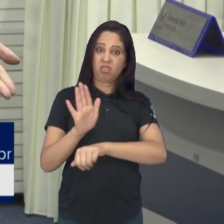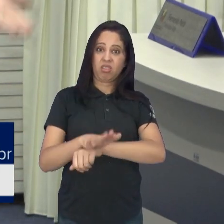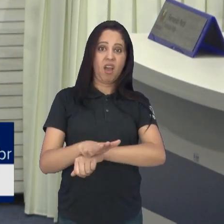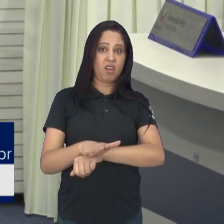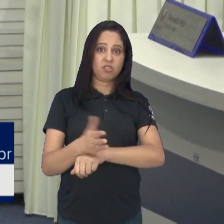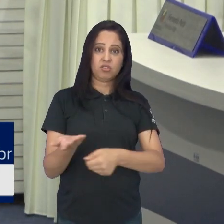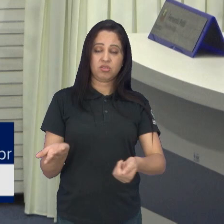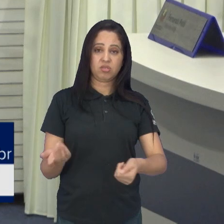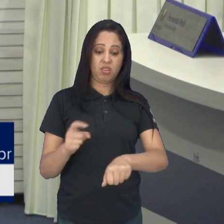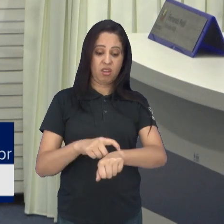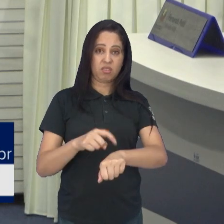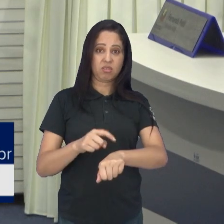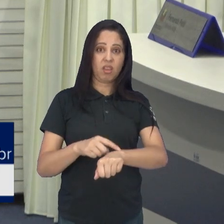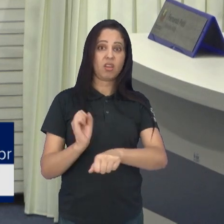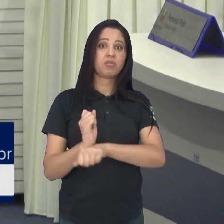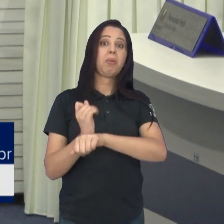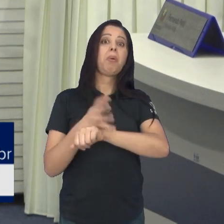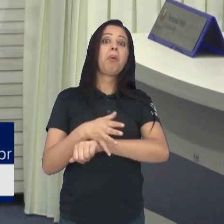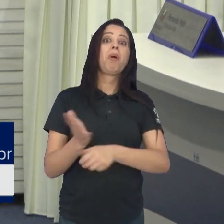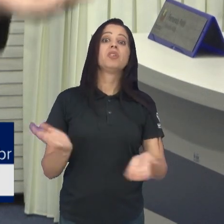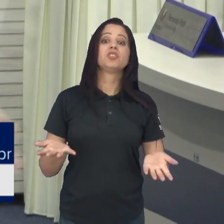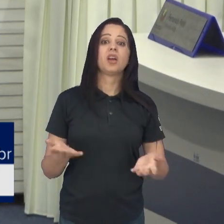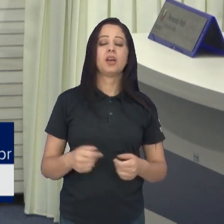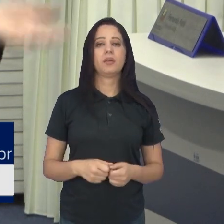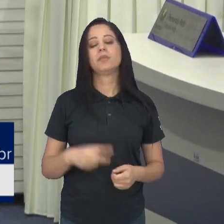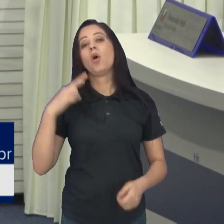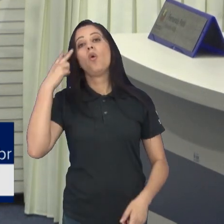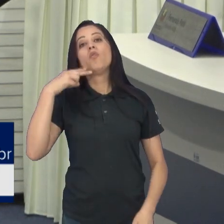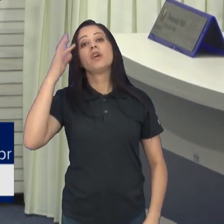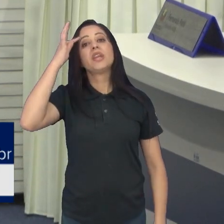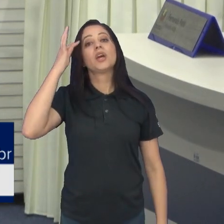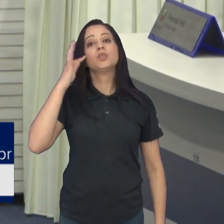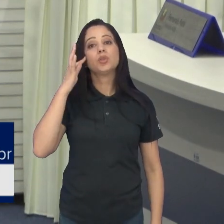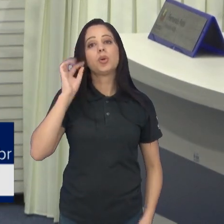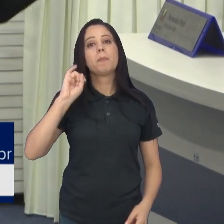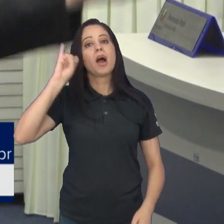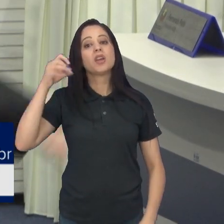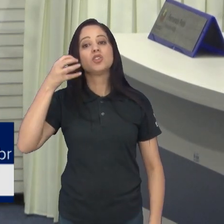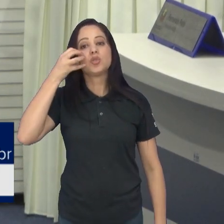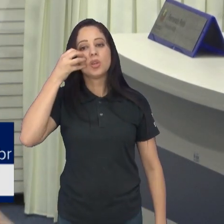comissão da educação, o Tomás e a Juliana estavam fazendo aí,